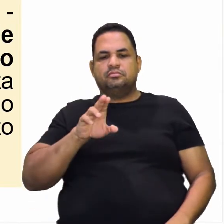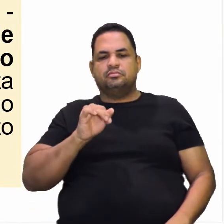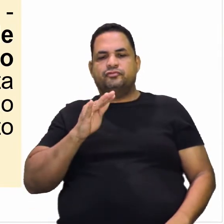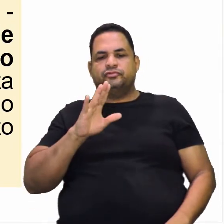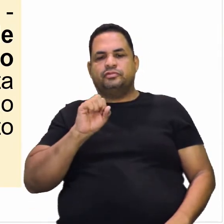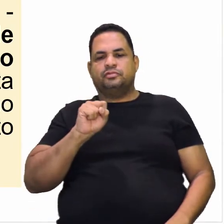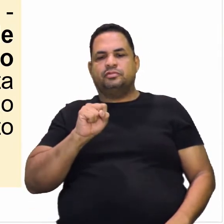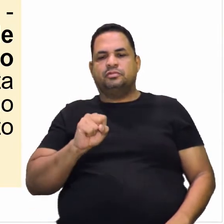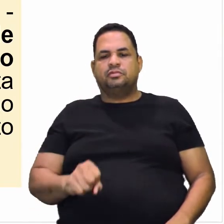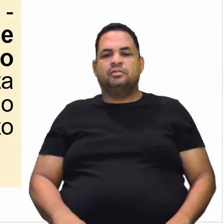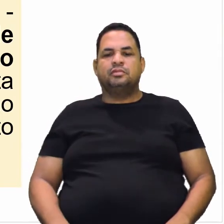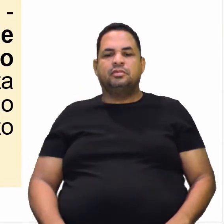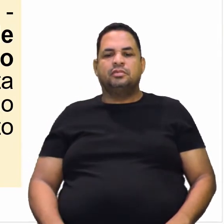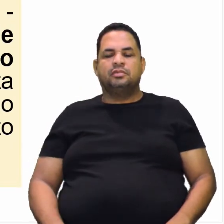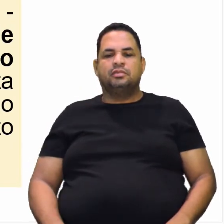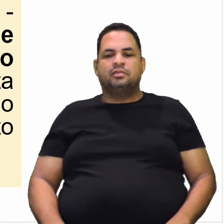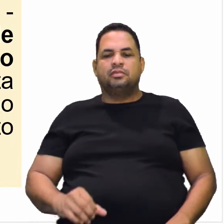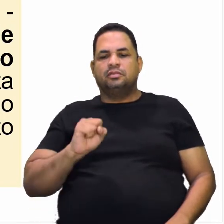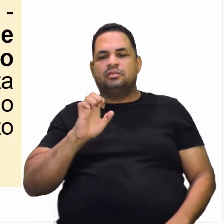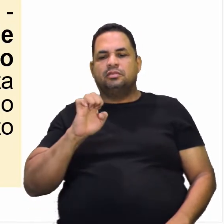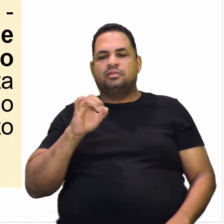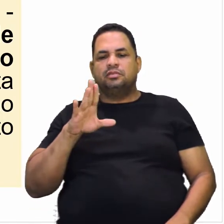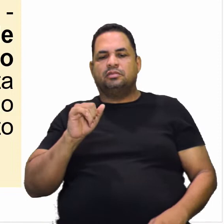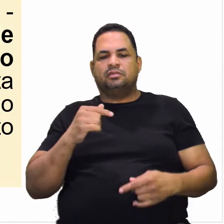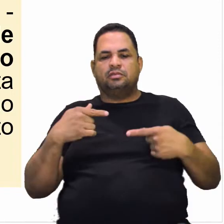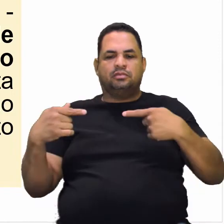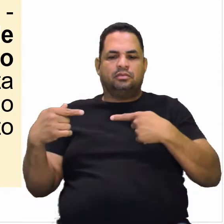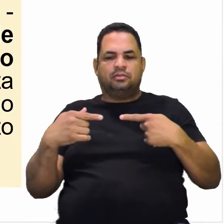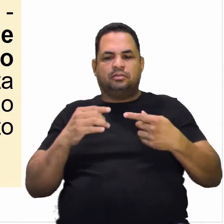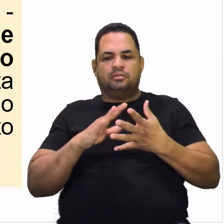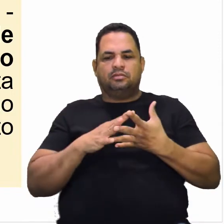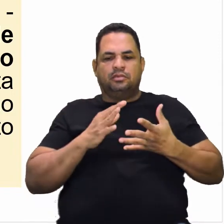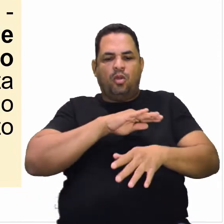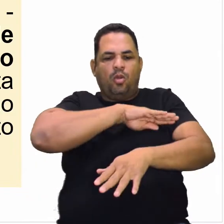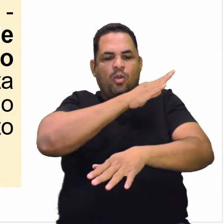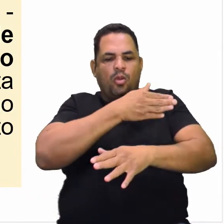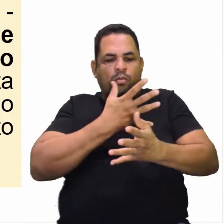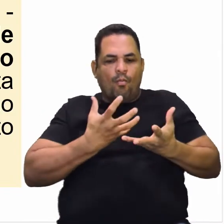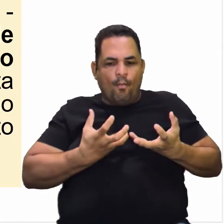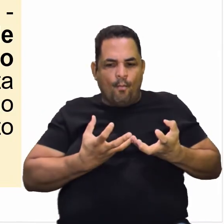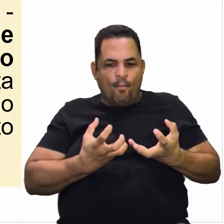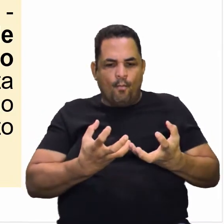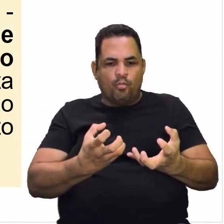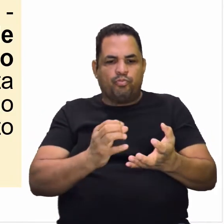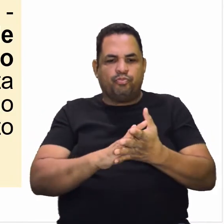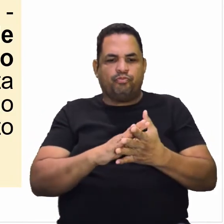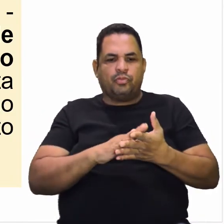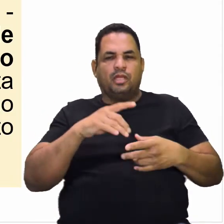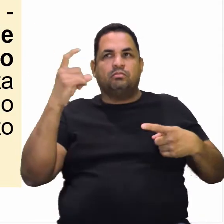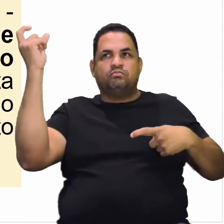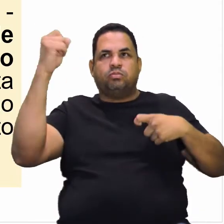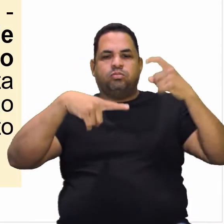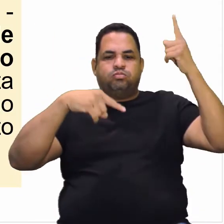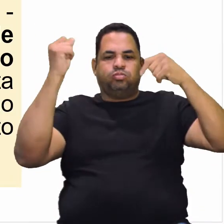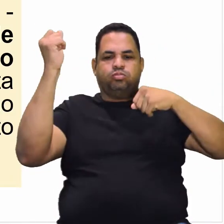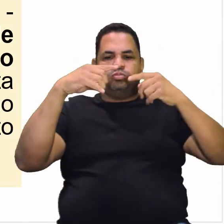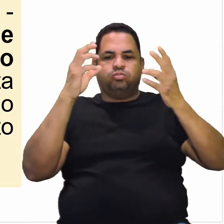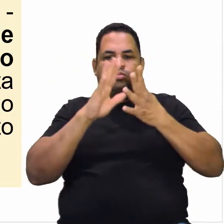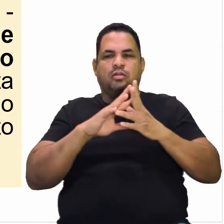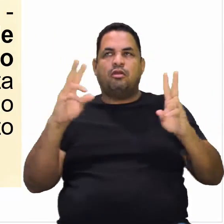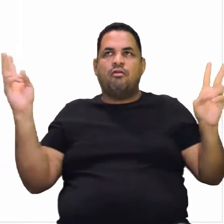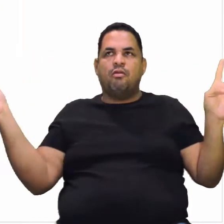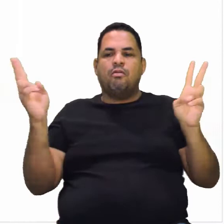Neftes. Sete está relacionado ao deserto, ao trovão e às rajadas de